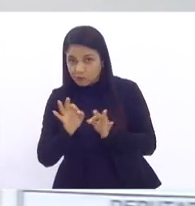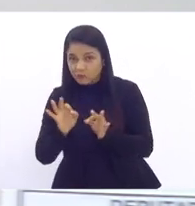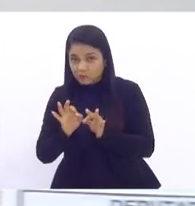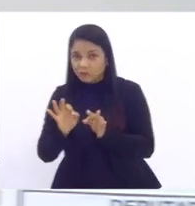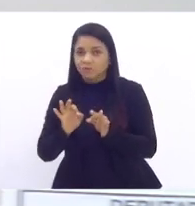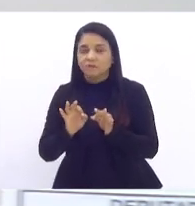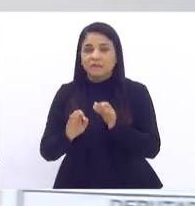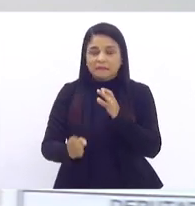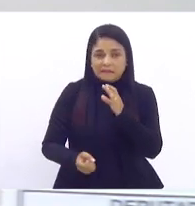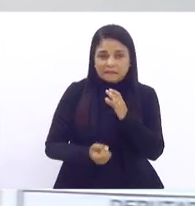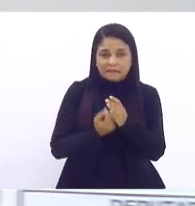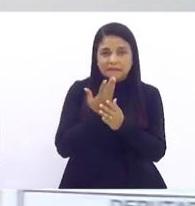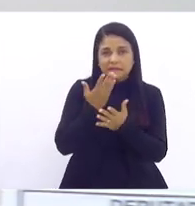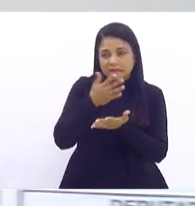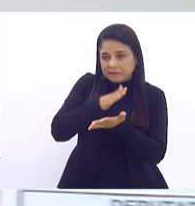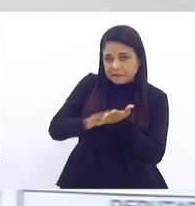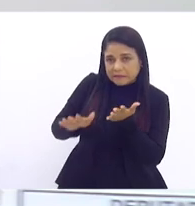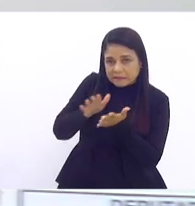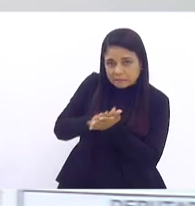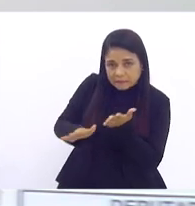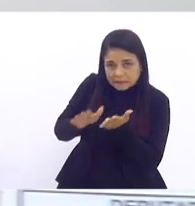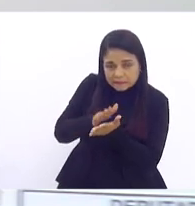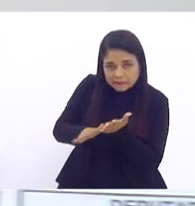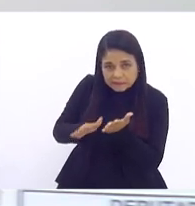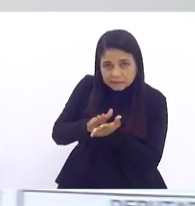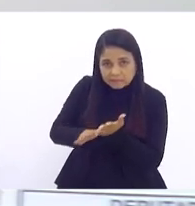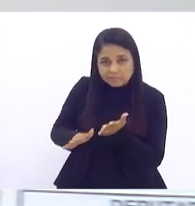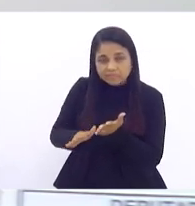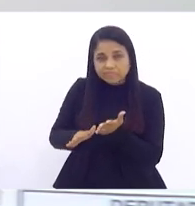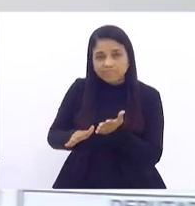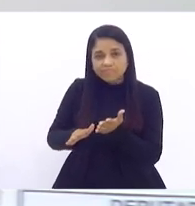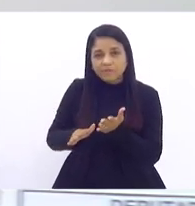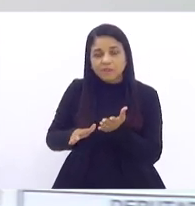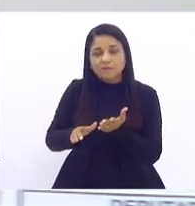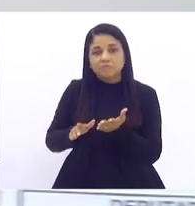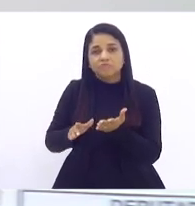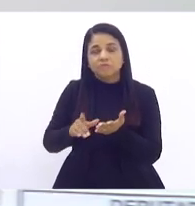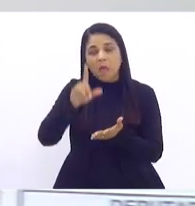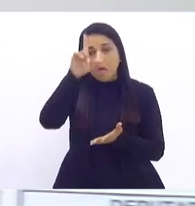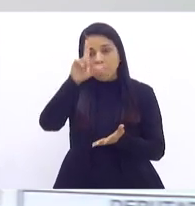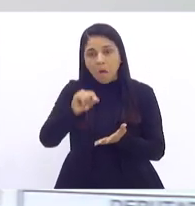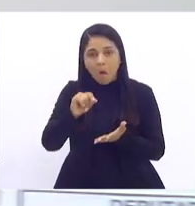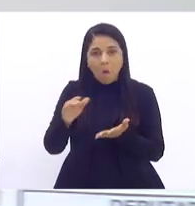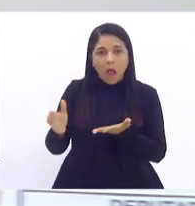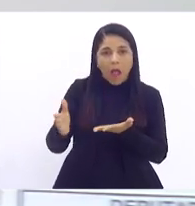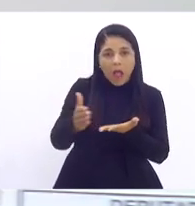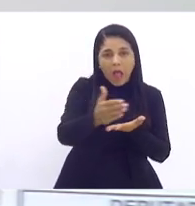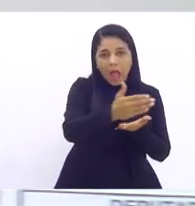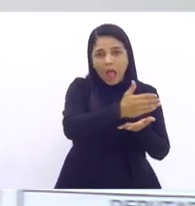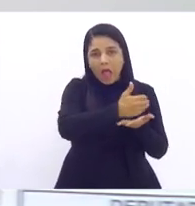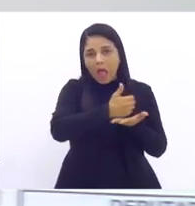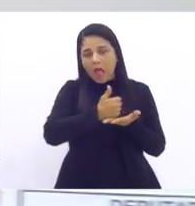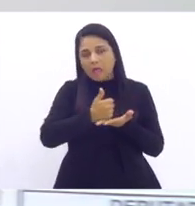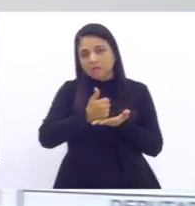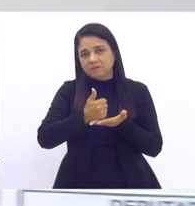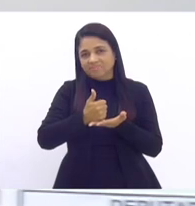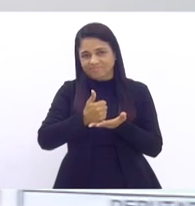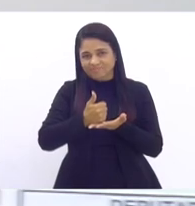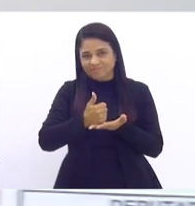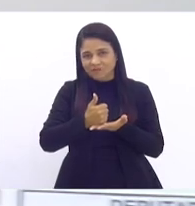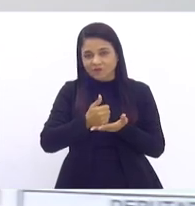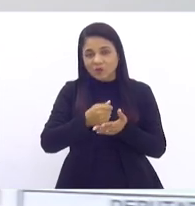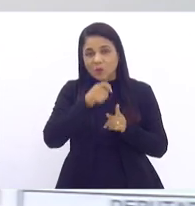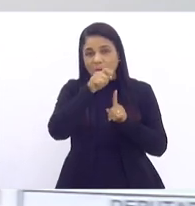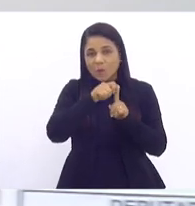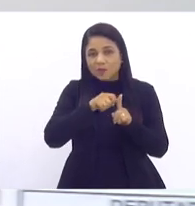se criam as despesas e se ver uma queda de arrecadação brutal como nós presenciamos agora no